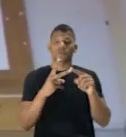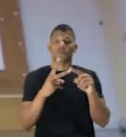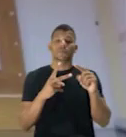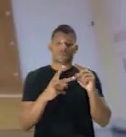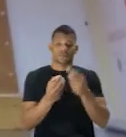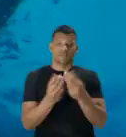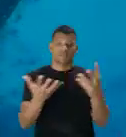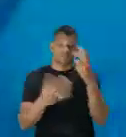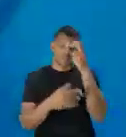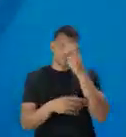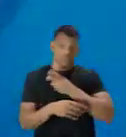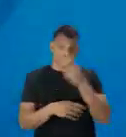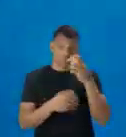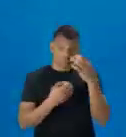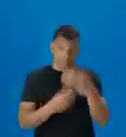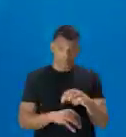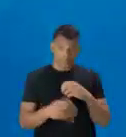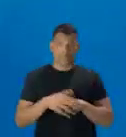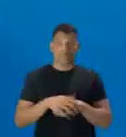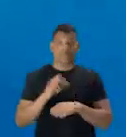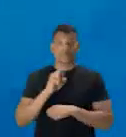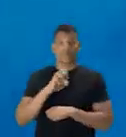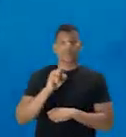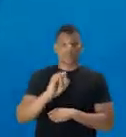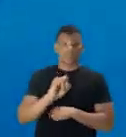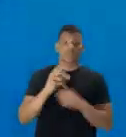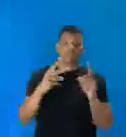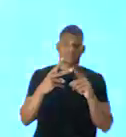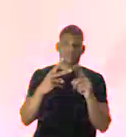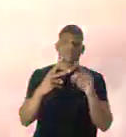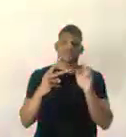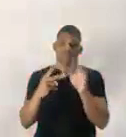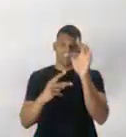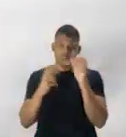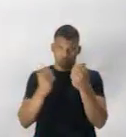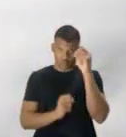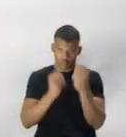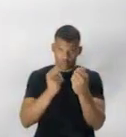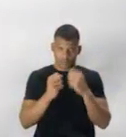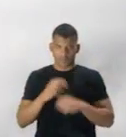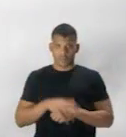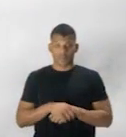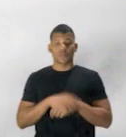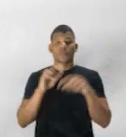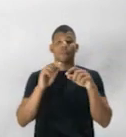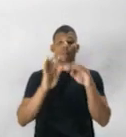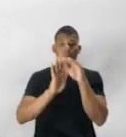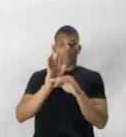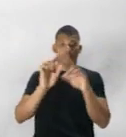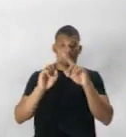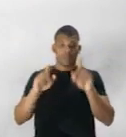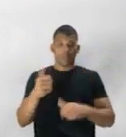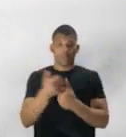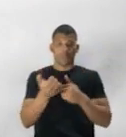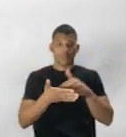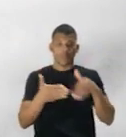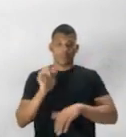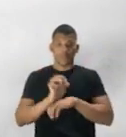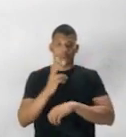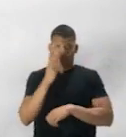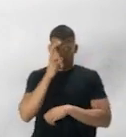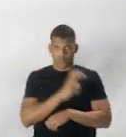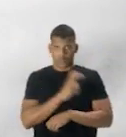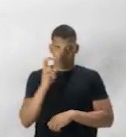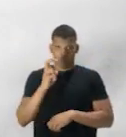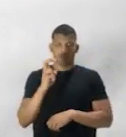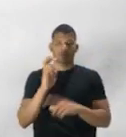compartilha cultura. SESI, pelo futuro da indústria. Esse projeto é apoiado pela Secretaria Estadual da Cultura,